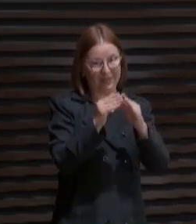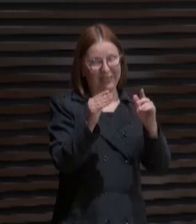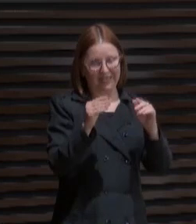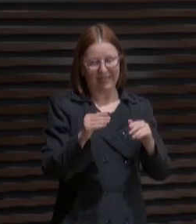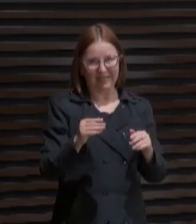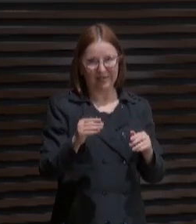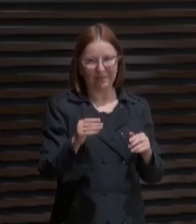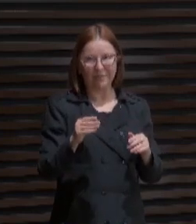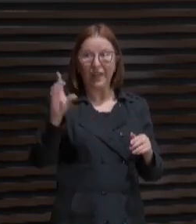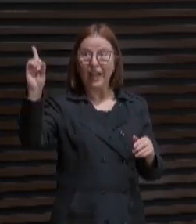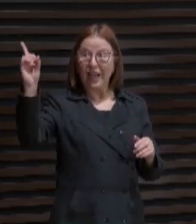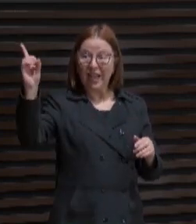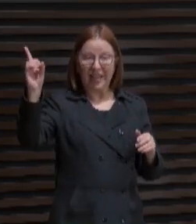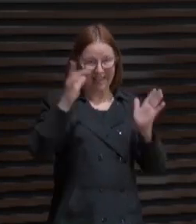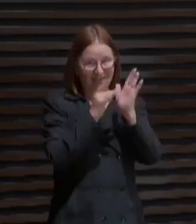Emaús,